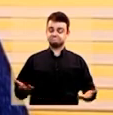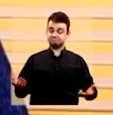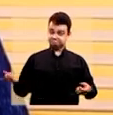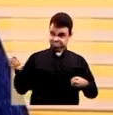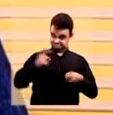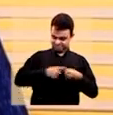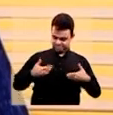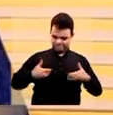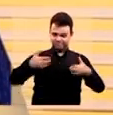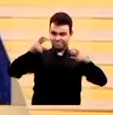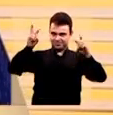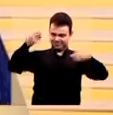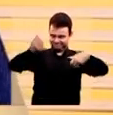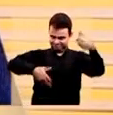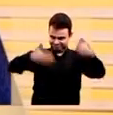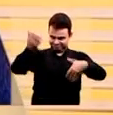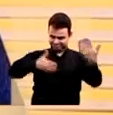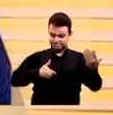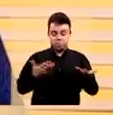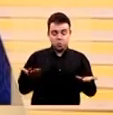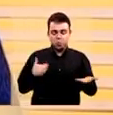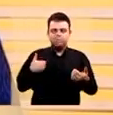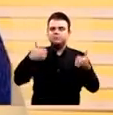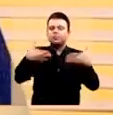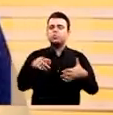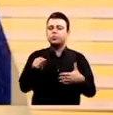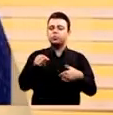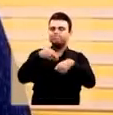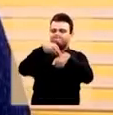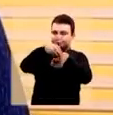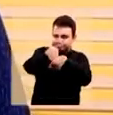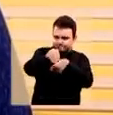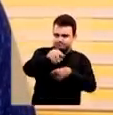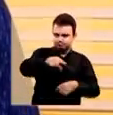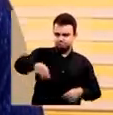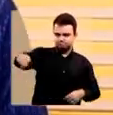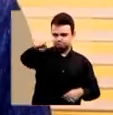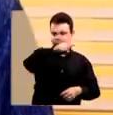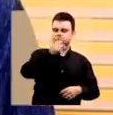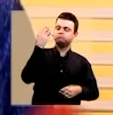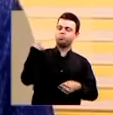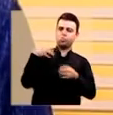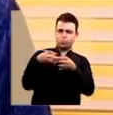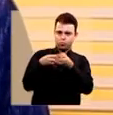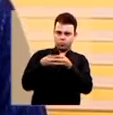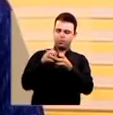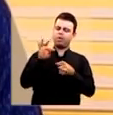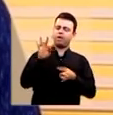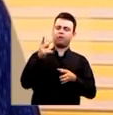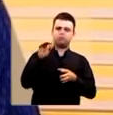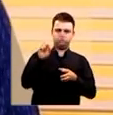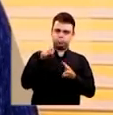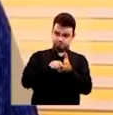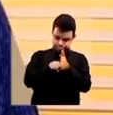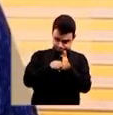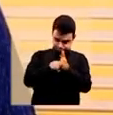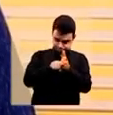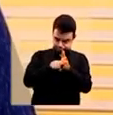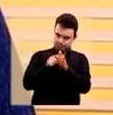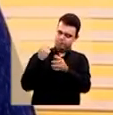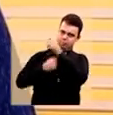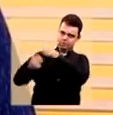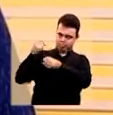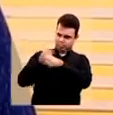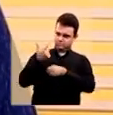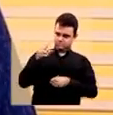E de volta com o Ponto de Vista, eu começo esse bloco passando uma informação aí para vocês. Uma pesquisa do Instituto Ethos, ela foi realizada